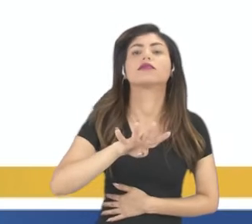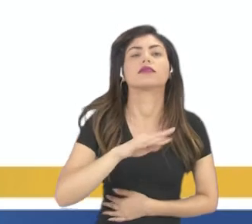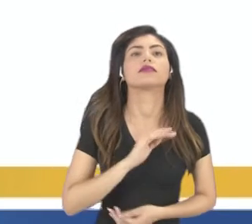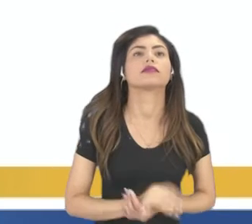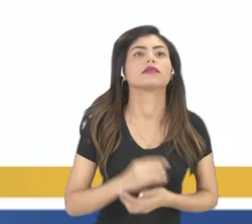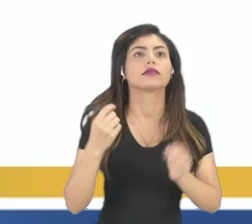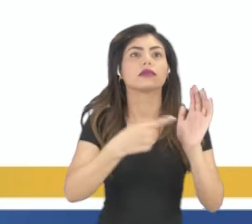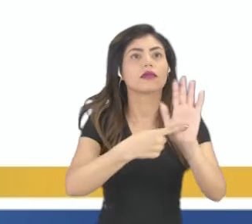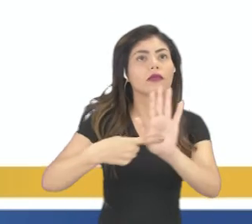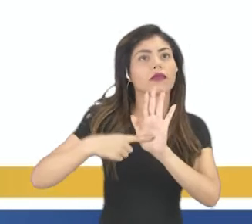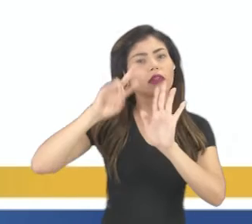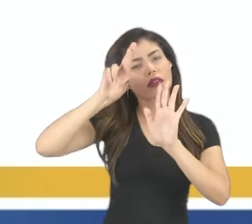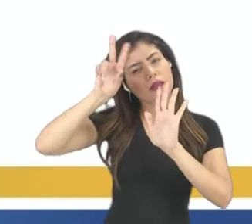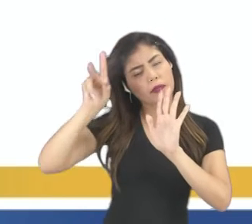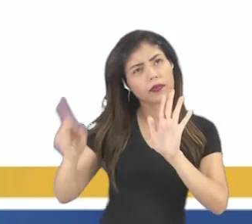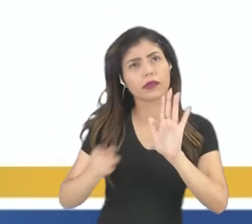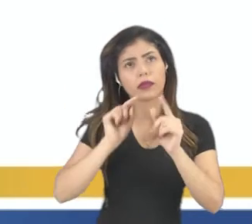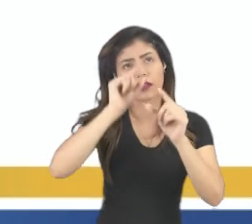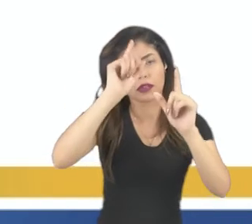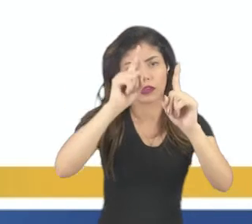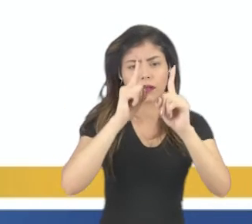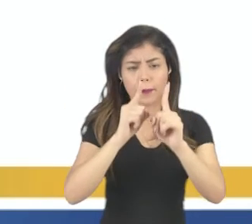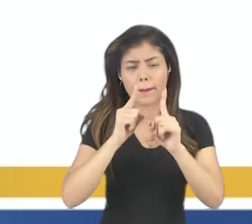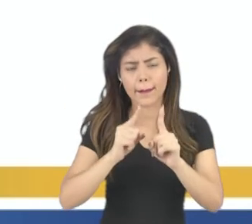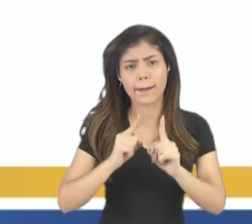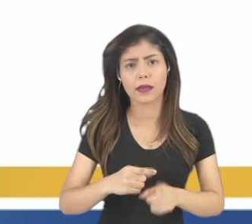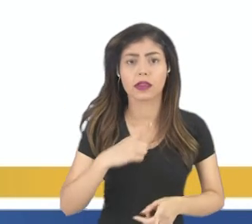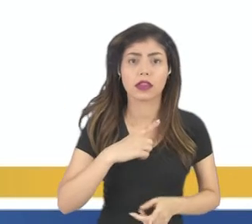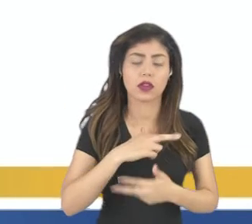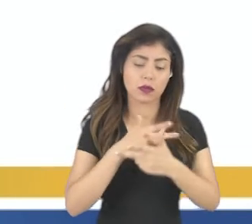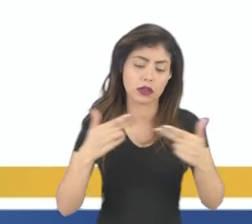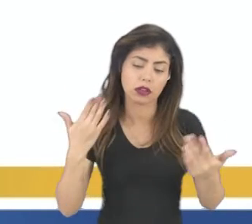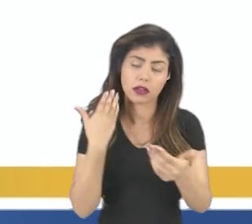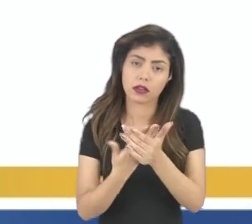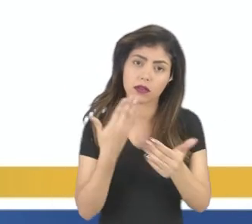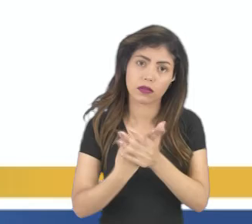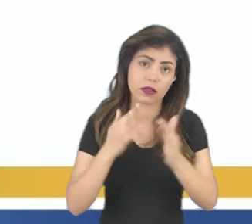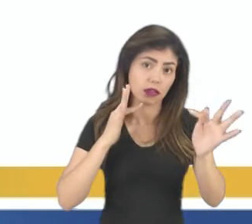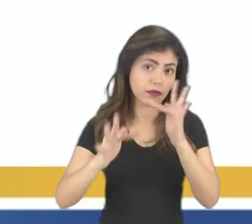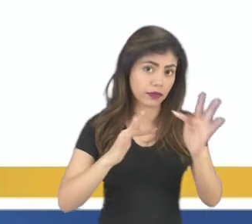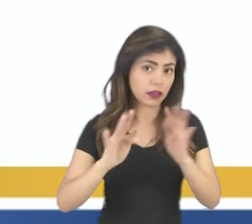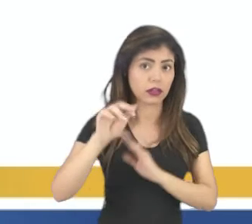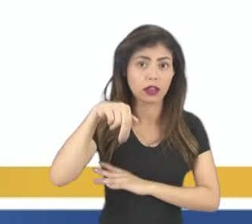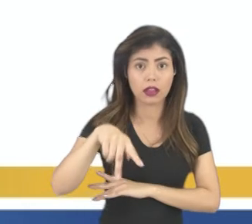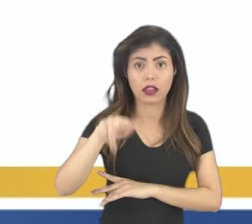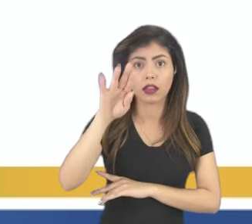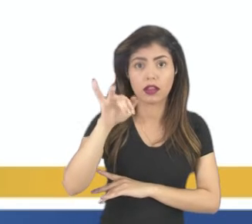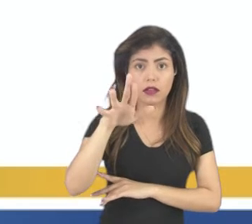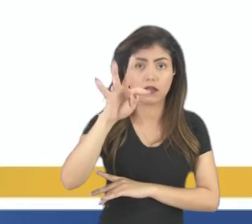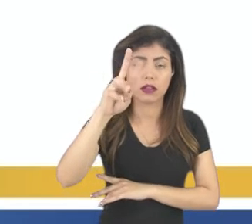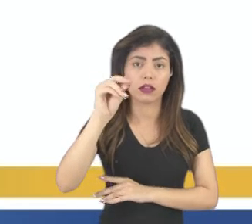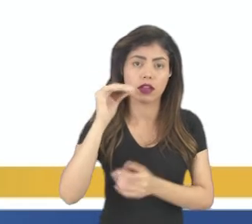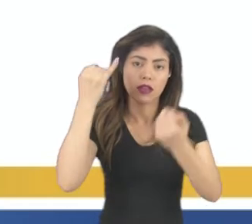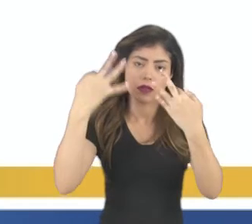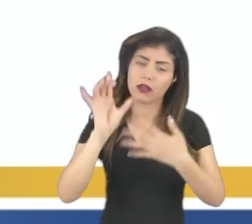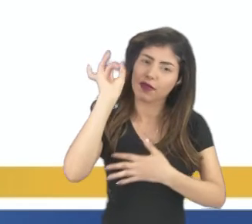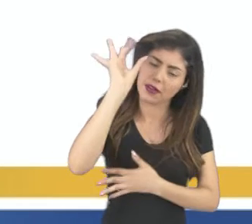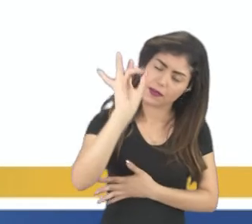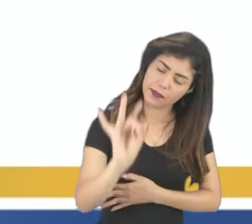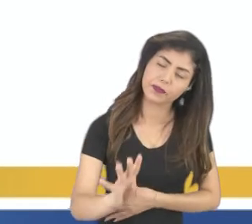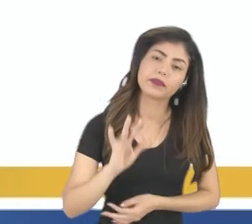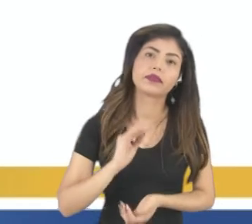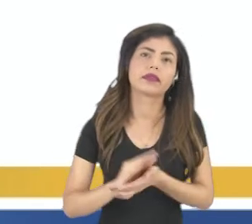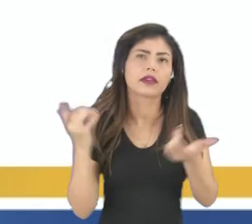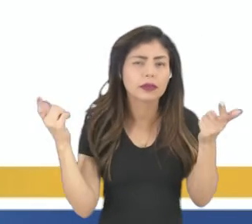nessa tabela está disposto várias dessas partículas que são objetos de estudo da física quântica e a partir daí tem explicação de vários fenômenos